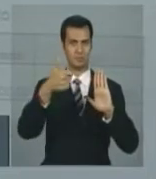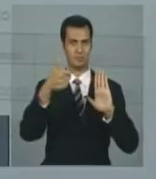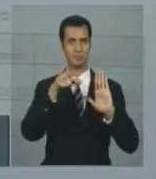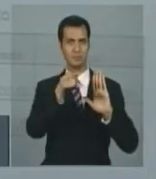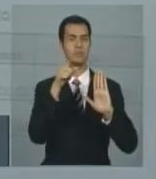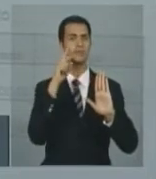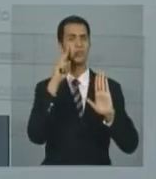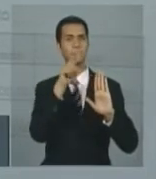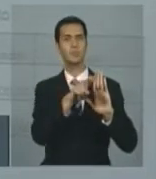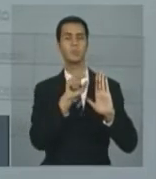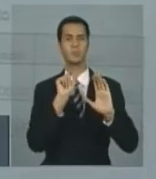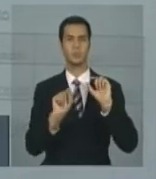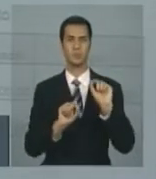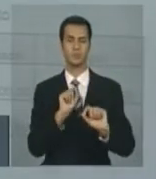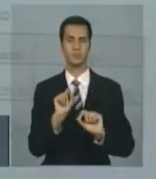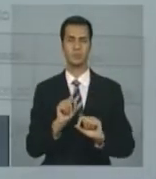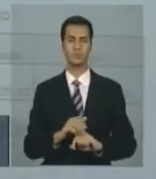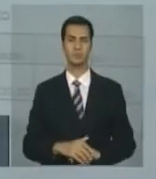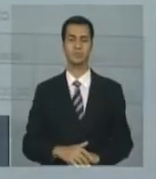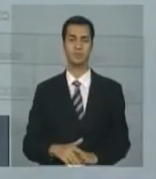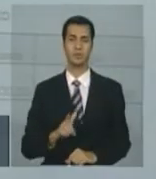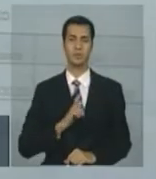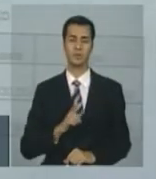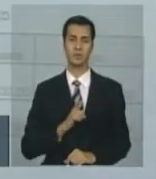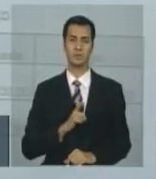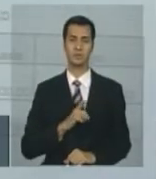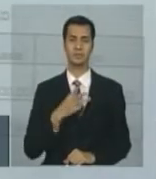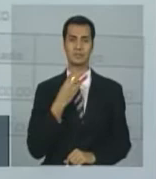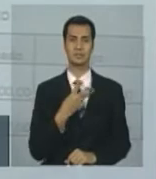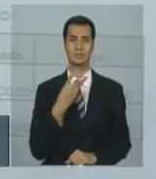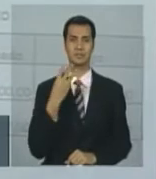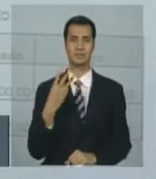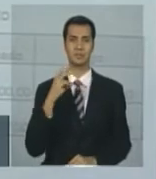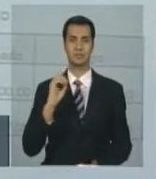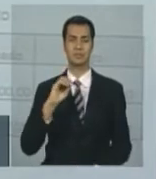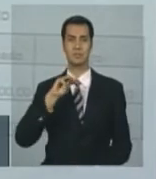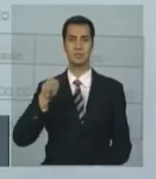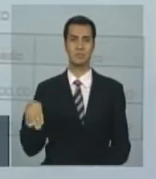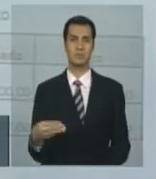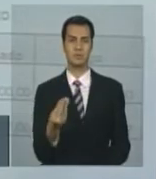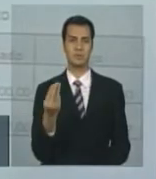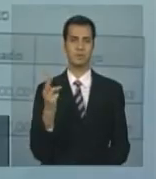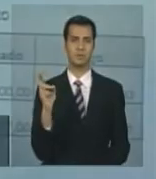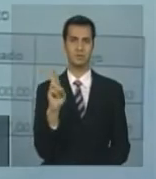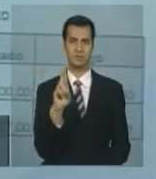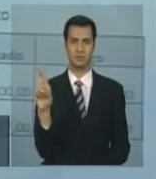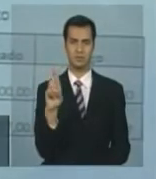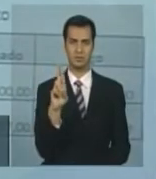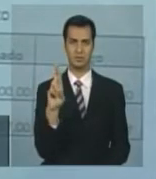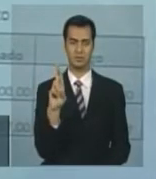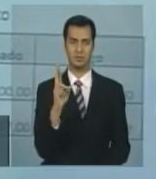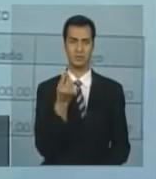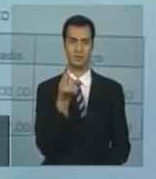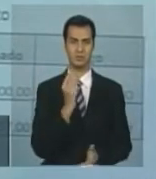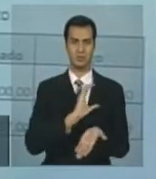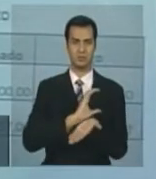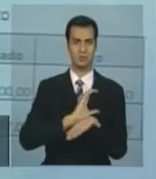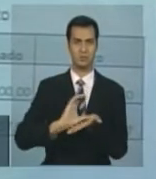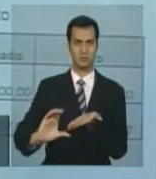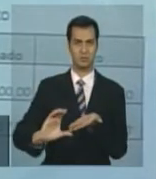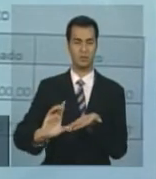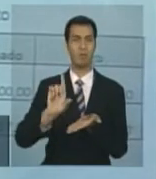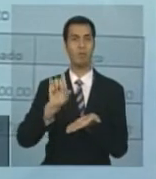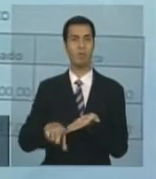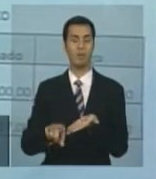acompanharem, nós tivemos 330 milhões para a rubrica Resposta